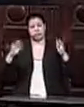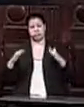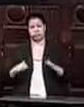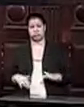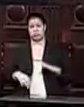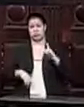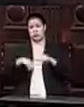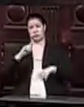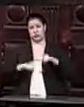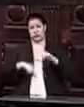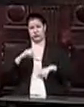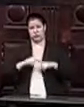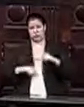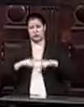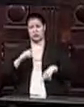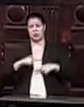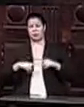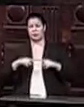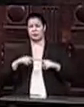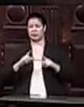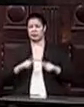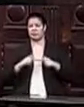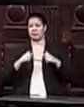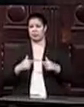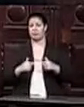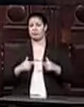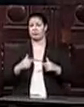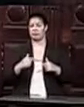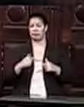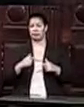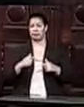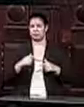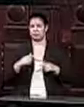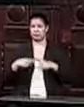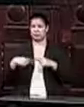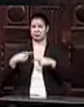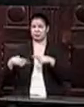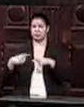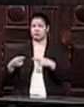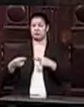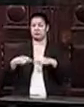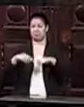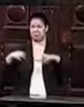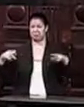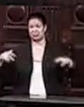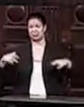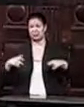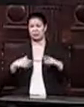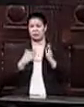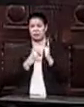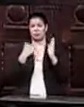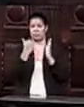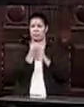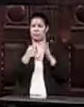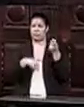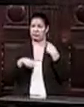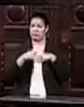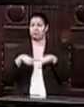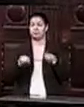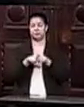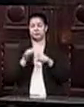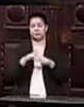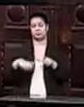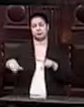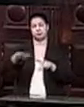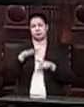de produtividade, consequentemente, de geração de trabalho, de geração de renda e de aquecimento da economia nas regiões onde